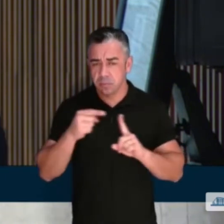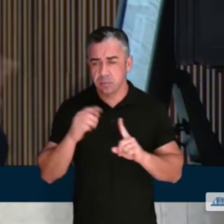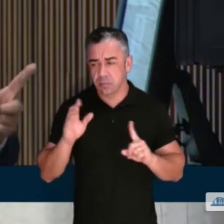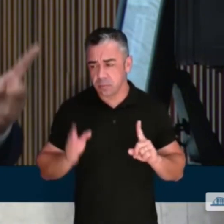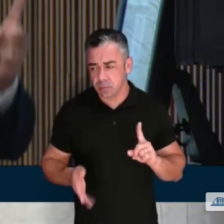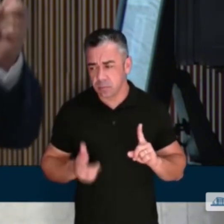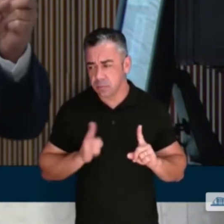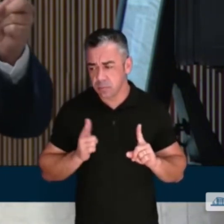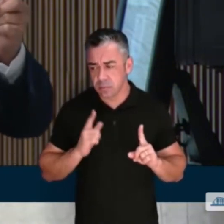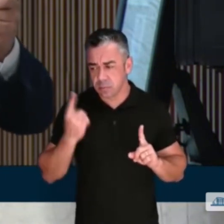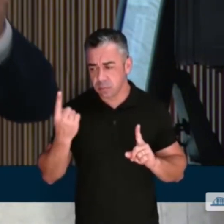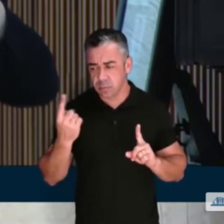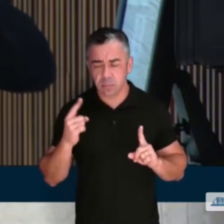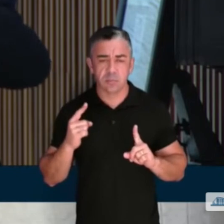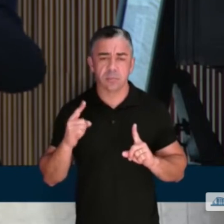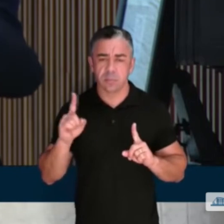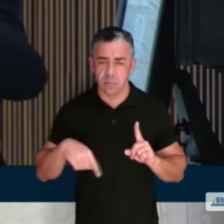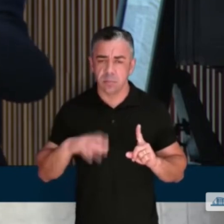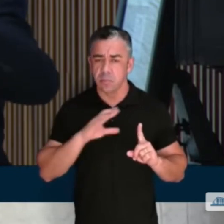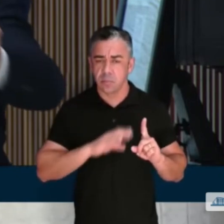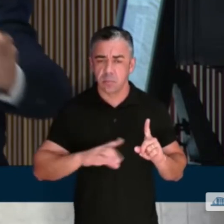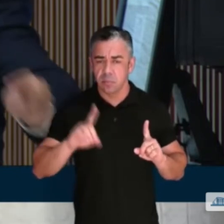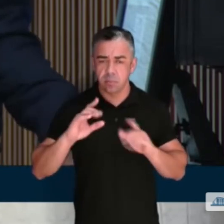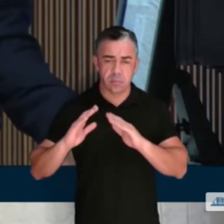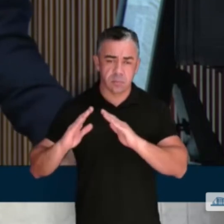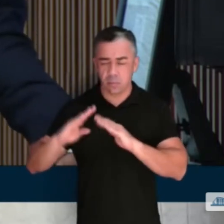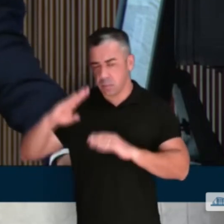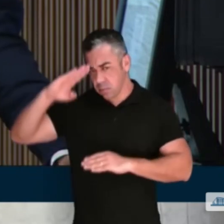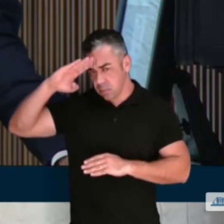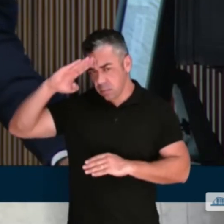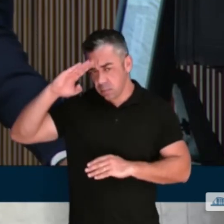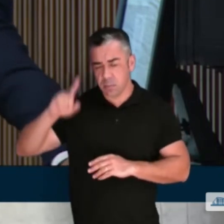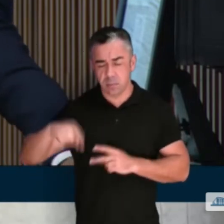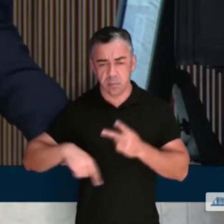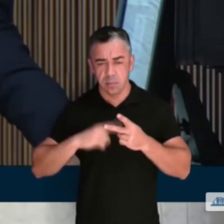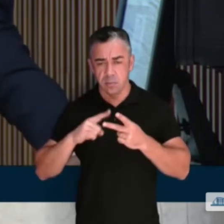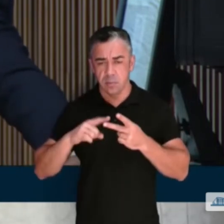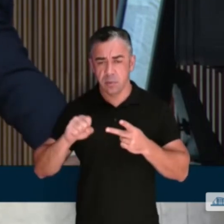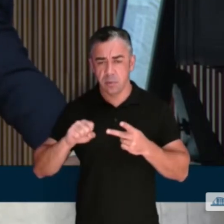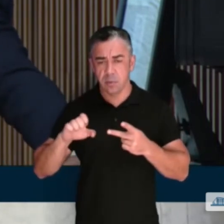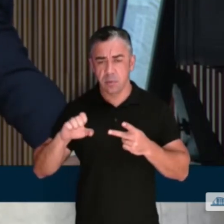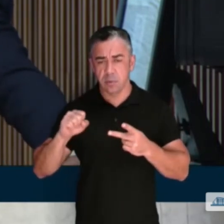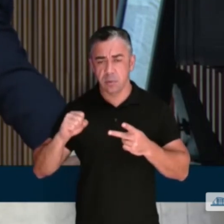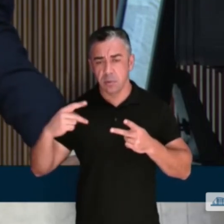já existe um coordenado pela Casa Militar e pela CESP?